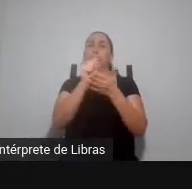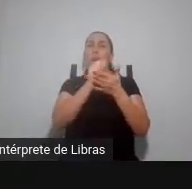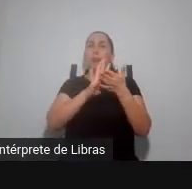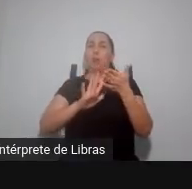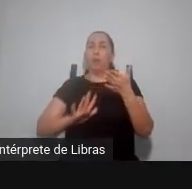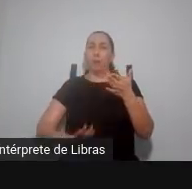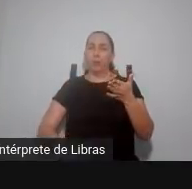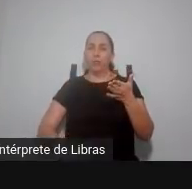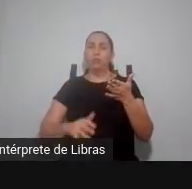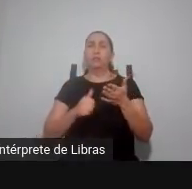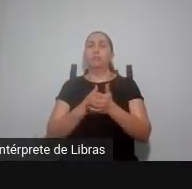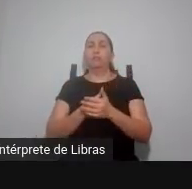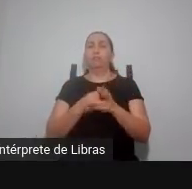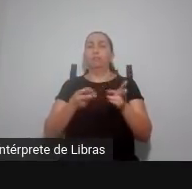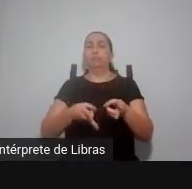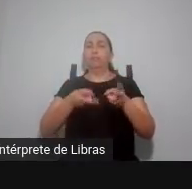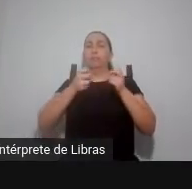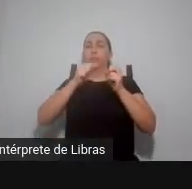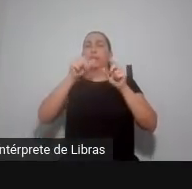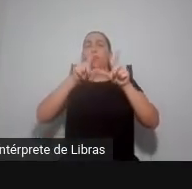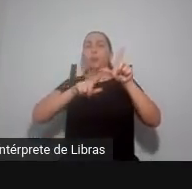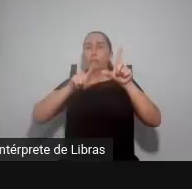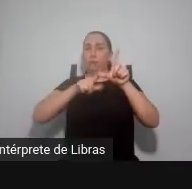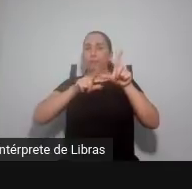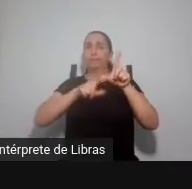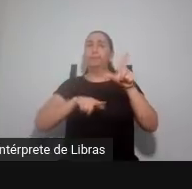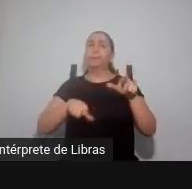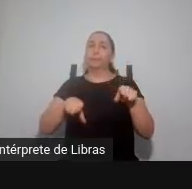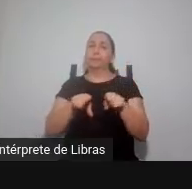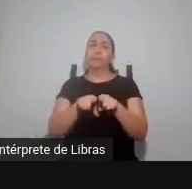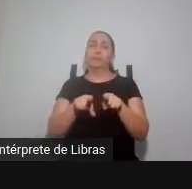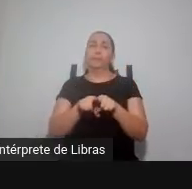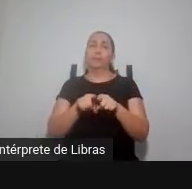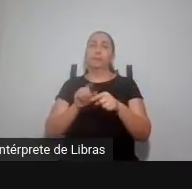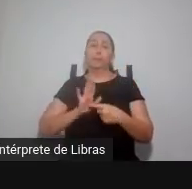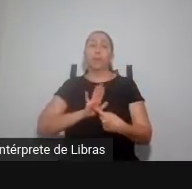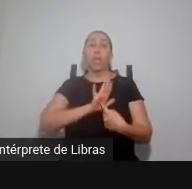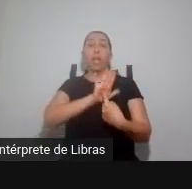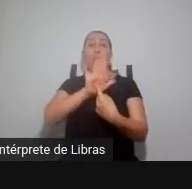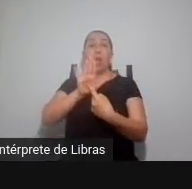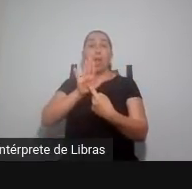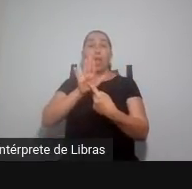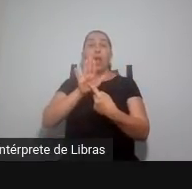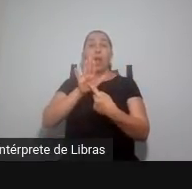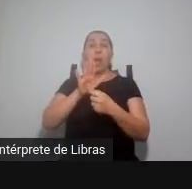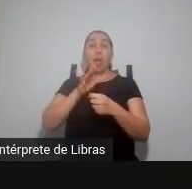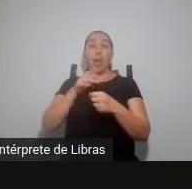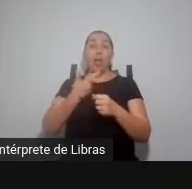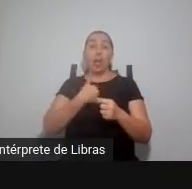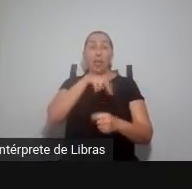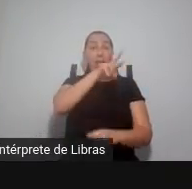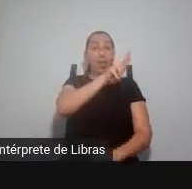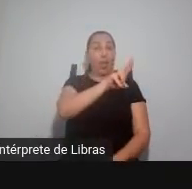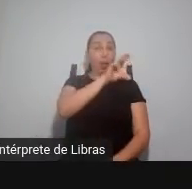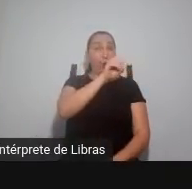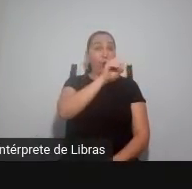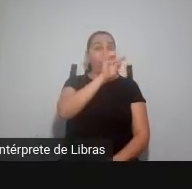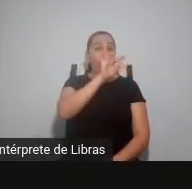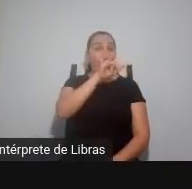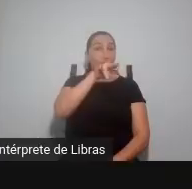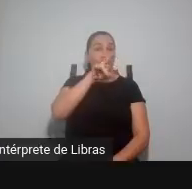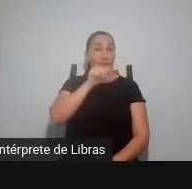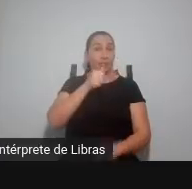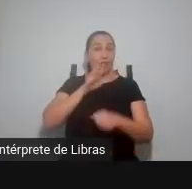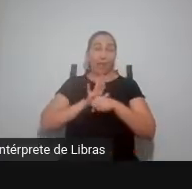na perspectiva do letramento. E ajuda a organizar a casa, a rotina da criança. Exatamente. Ajuda a organizar a